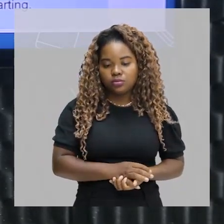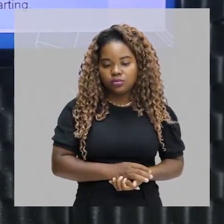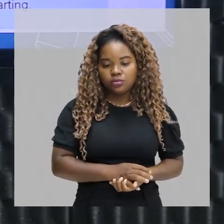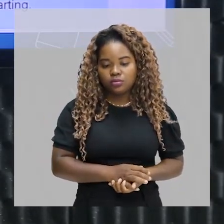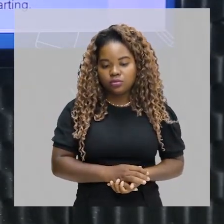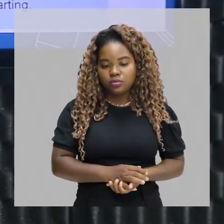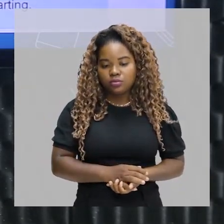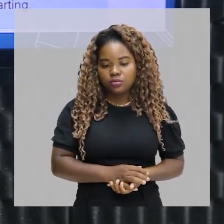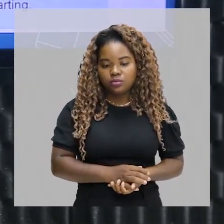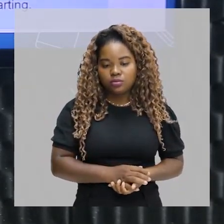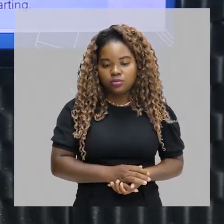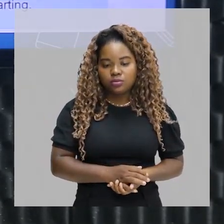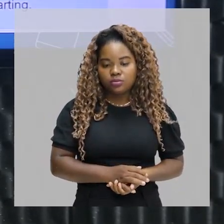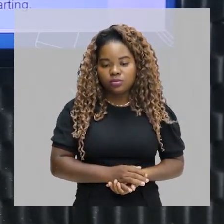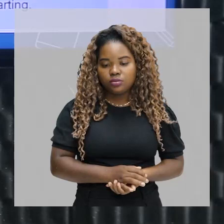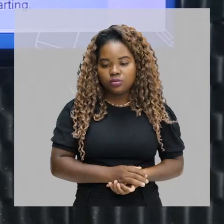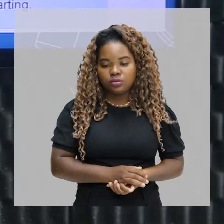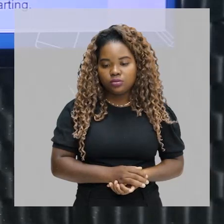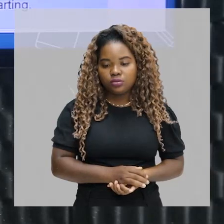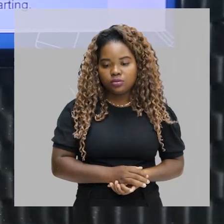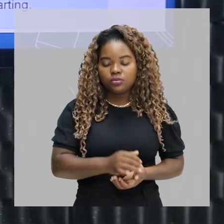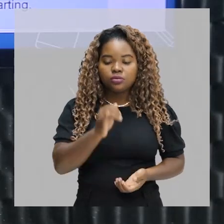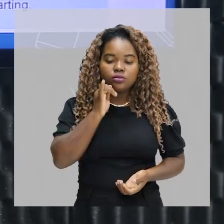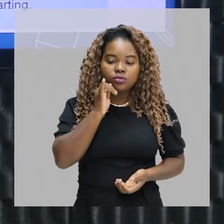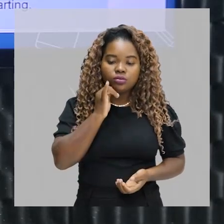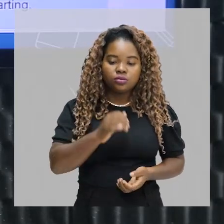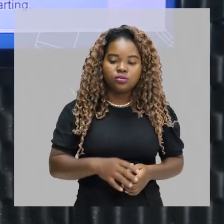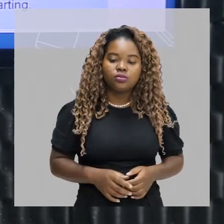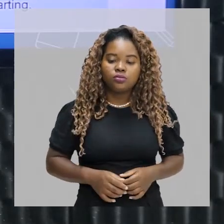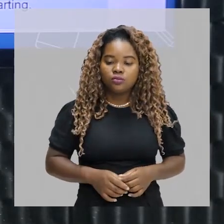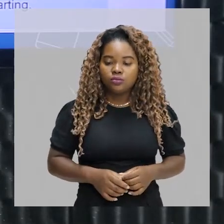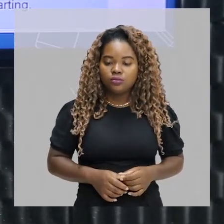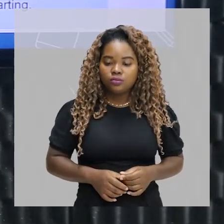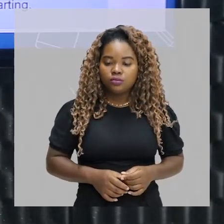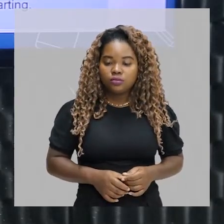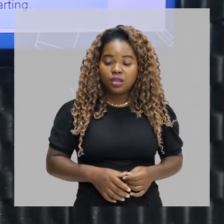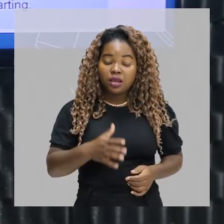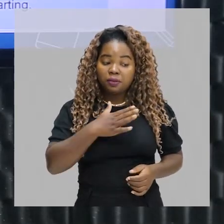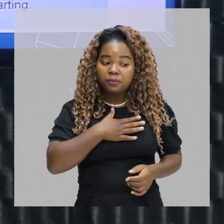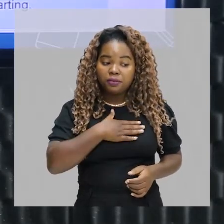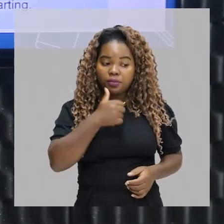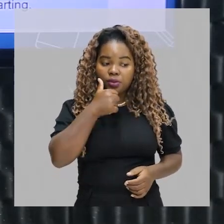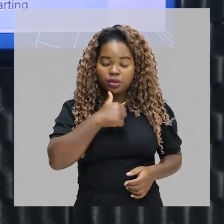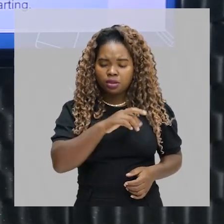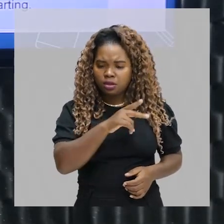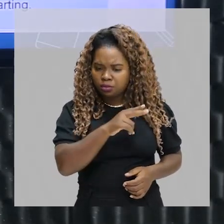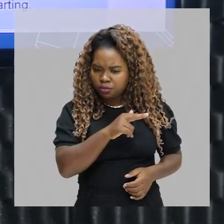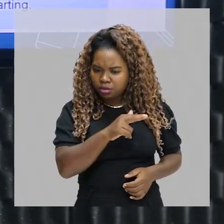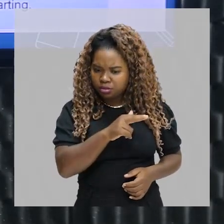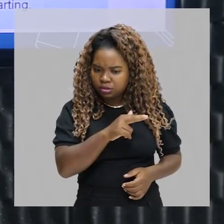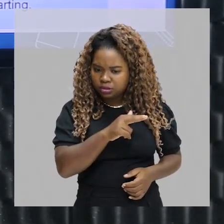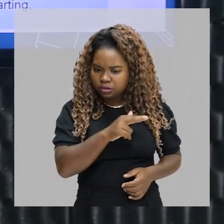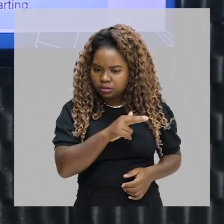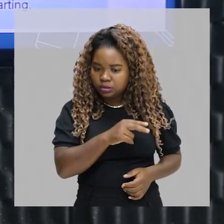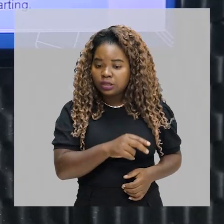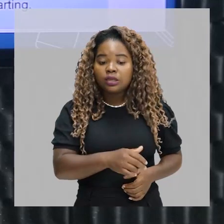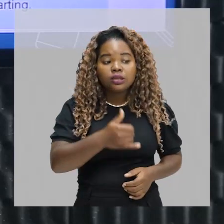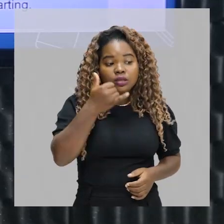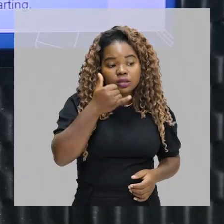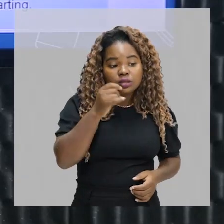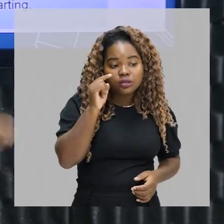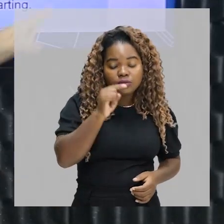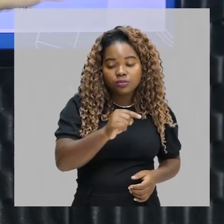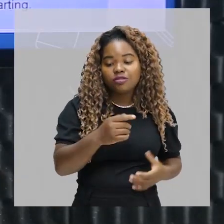It is my sister who is calling you now. É a minha irmã que está te ligando